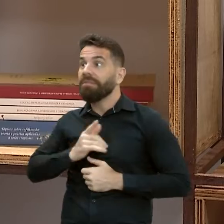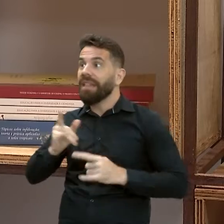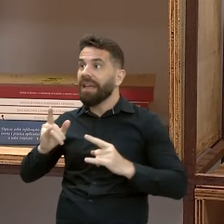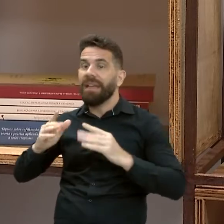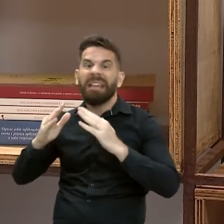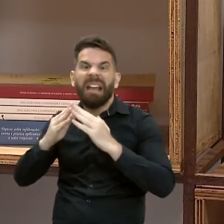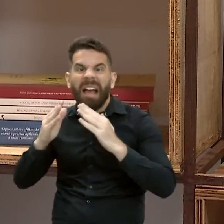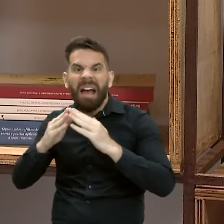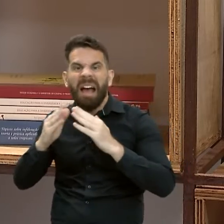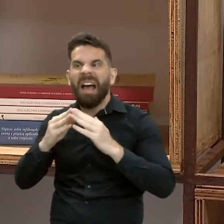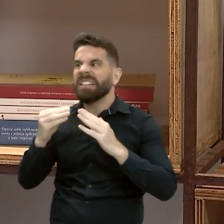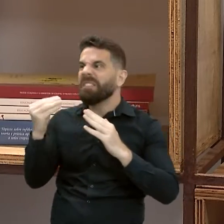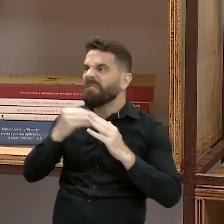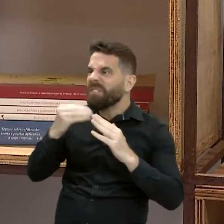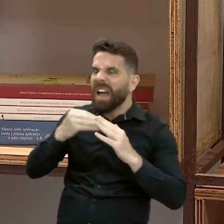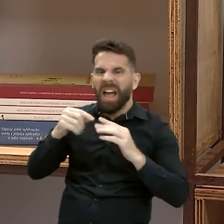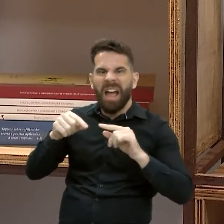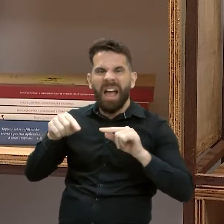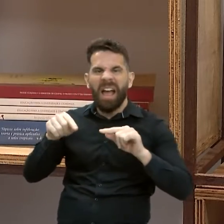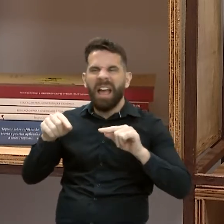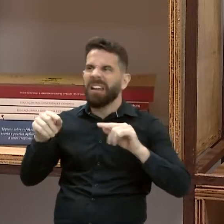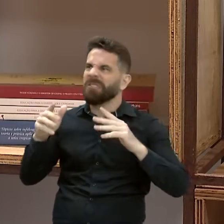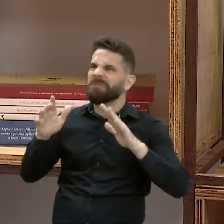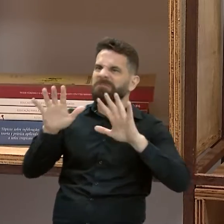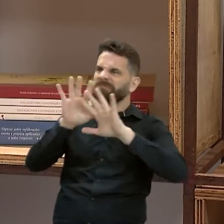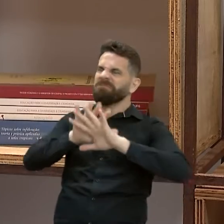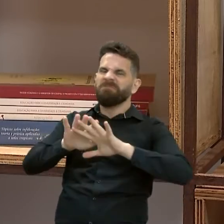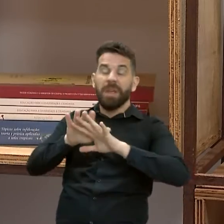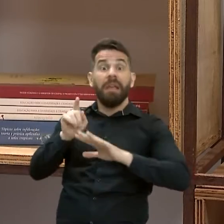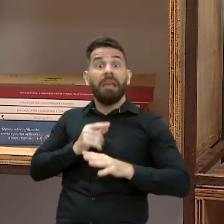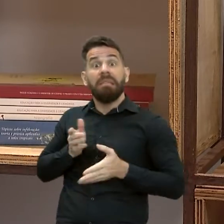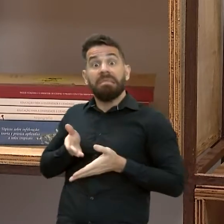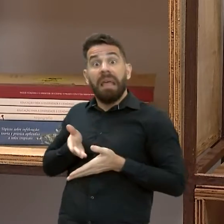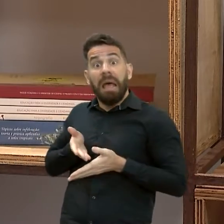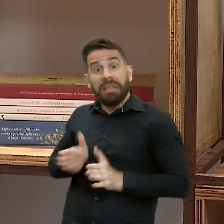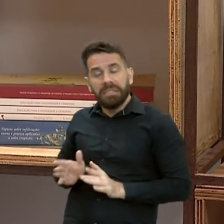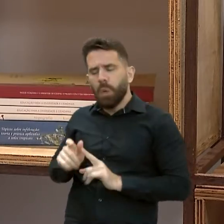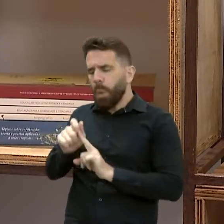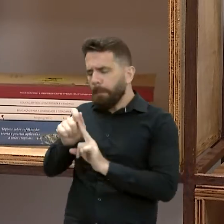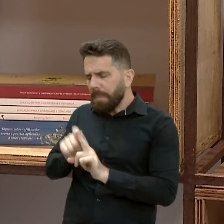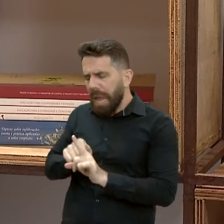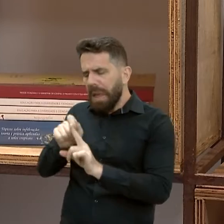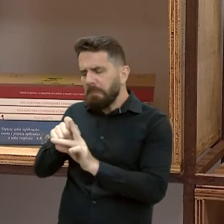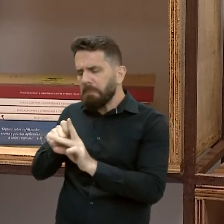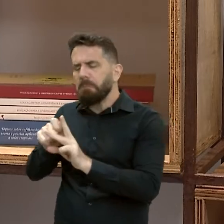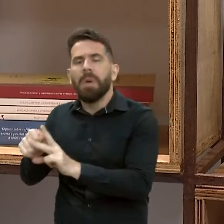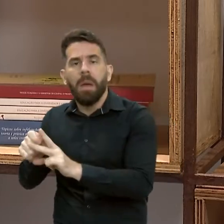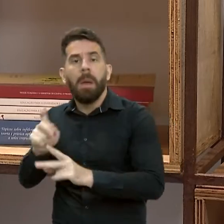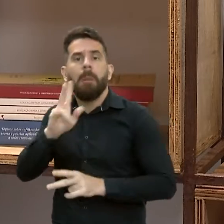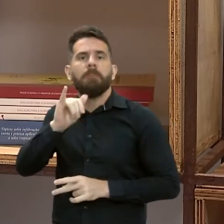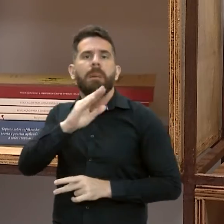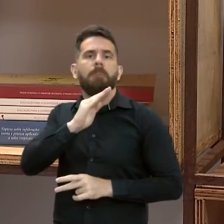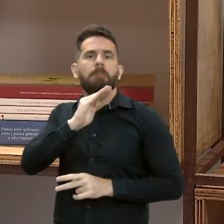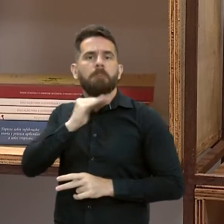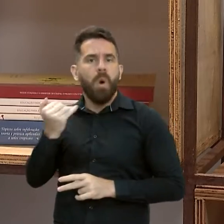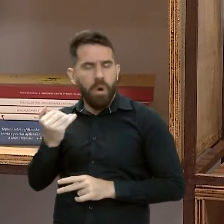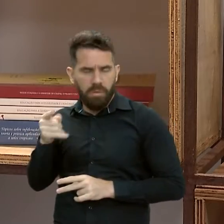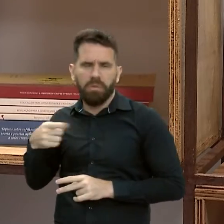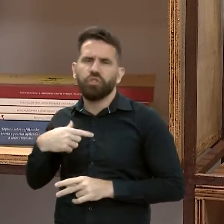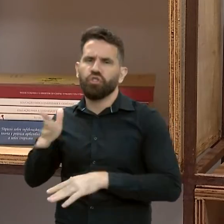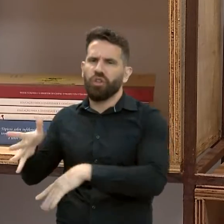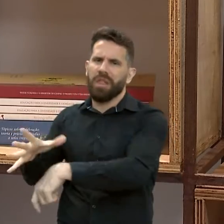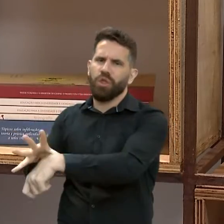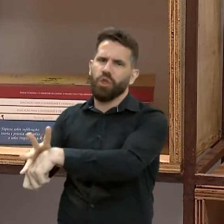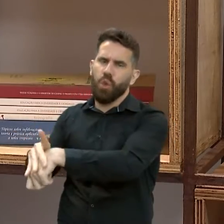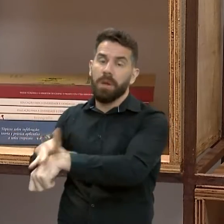Sempre como ela nasceu e um mês e pouco depois, o pai faleceu, doente, estava acamado, estava